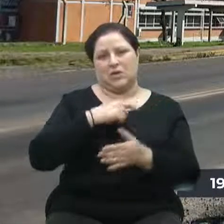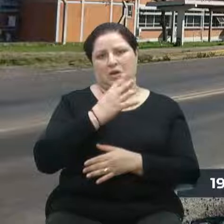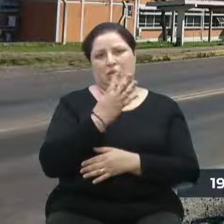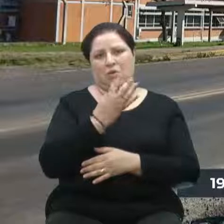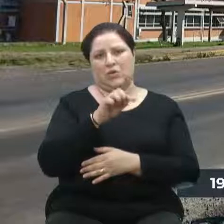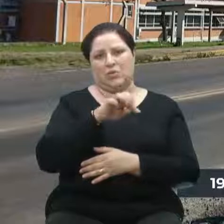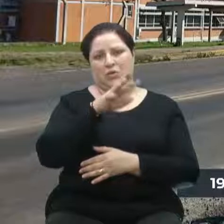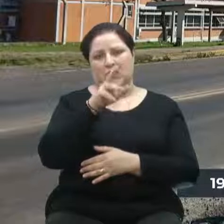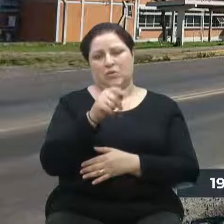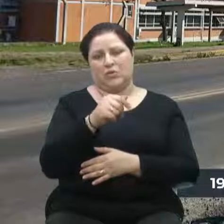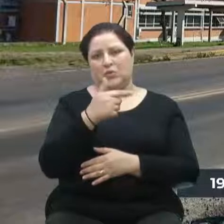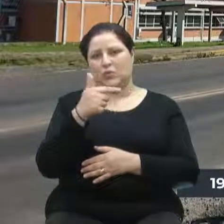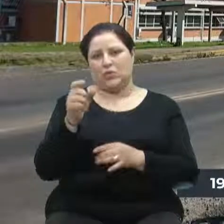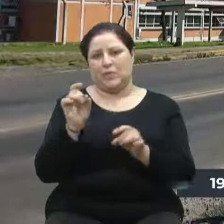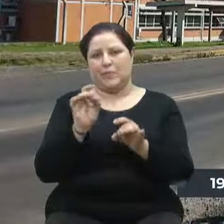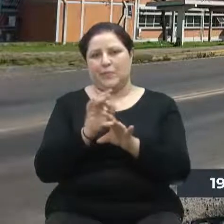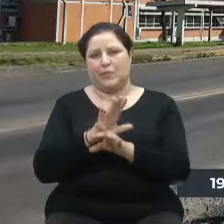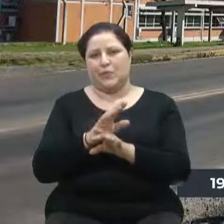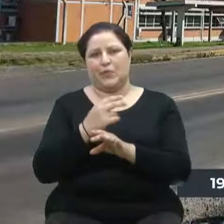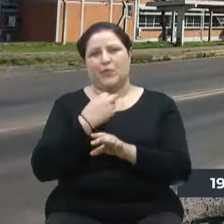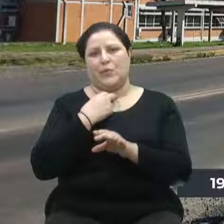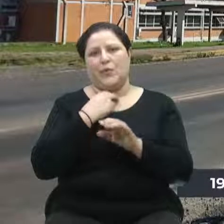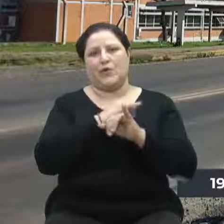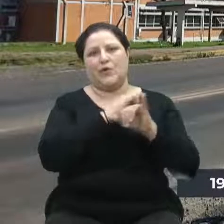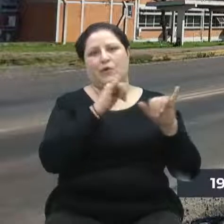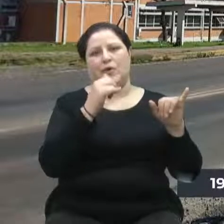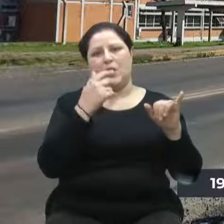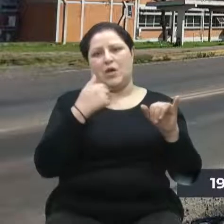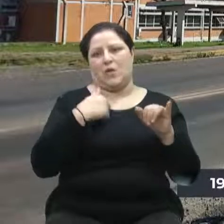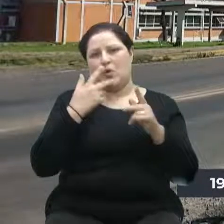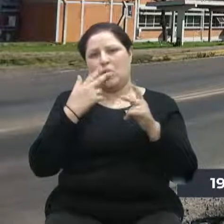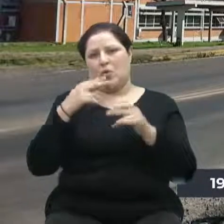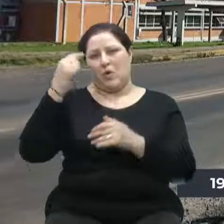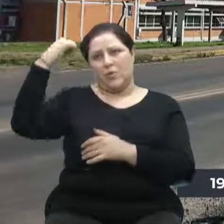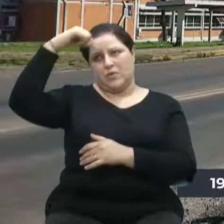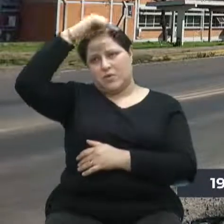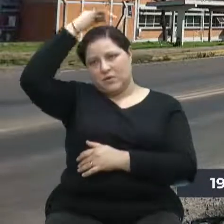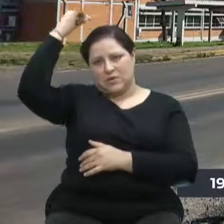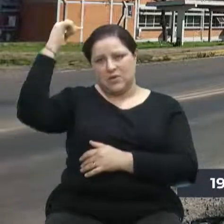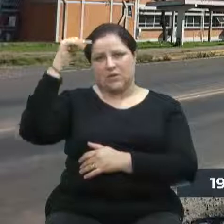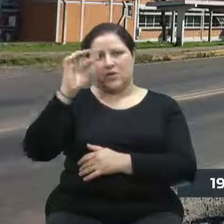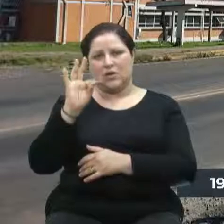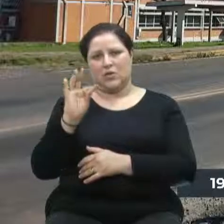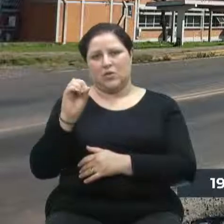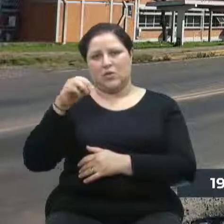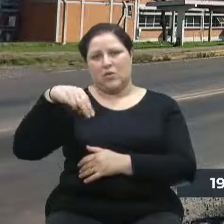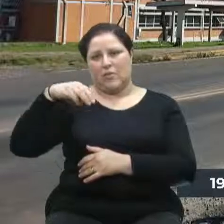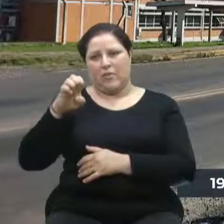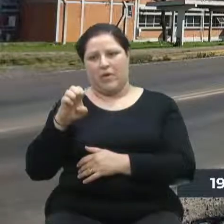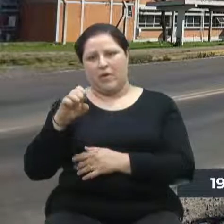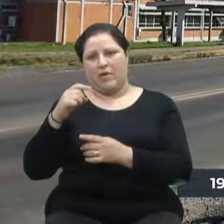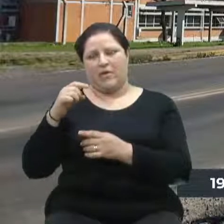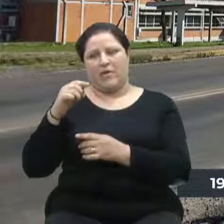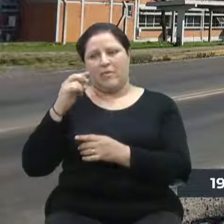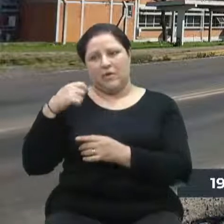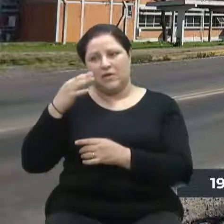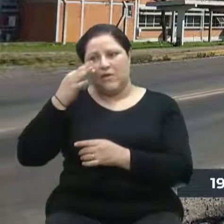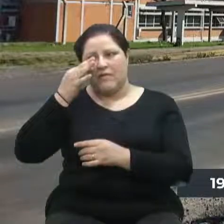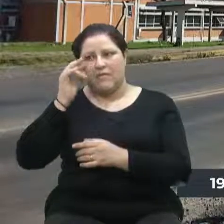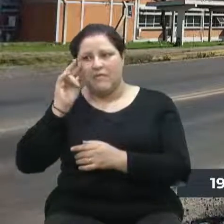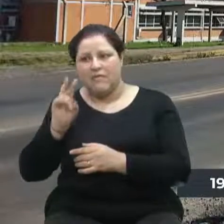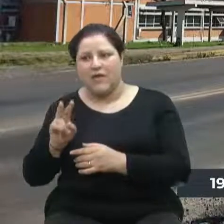para os moradores, né? Porque a gente sabe que cria uma expectativa muito grande, já criou. E aqui também eu quero